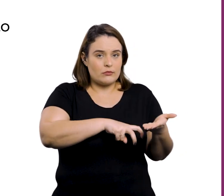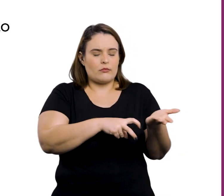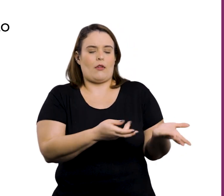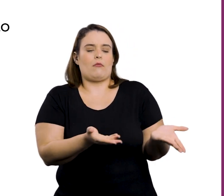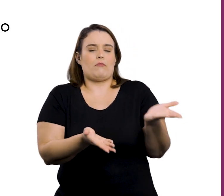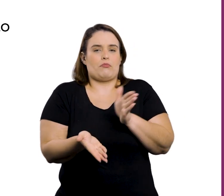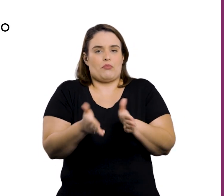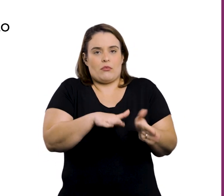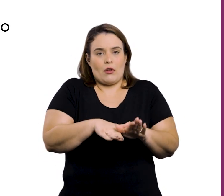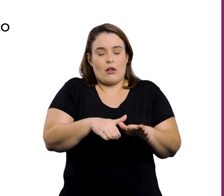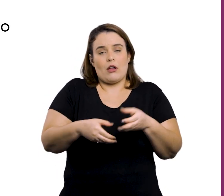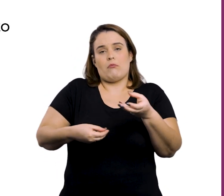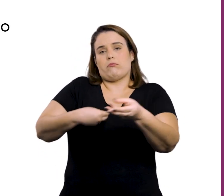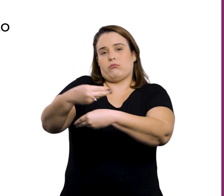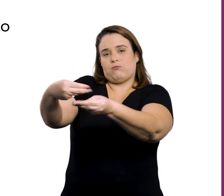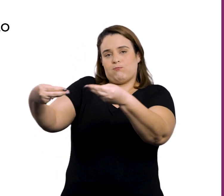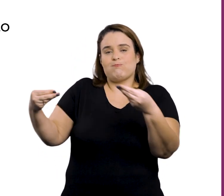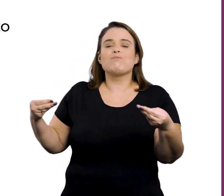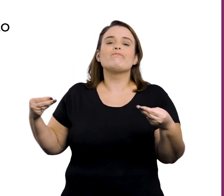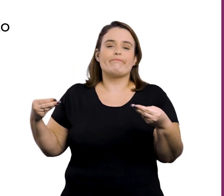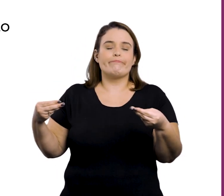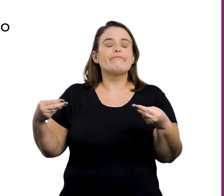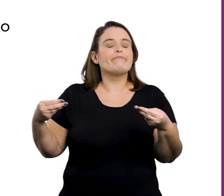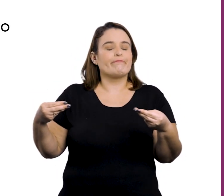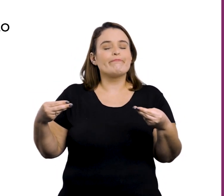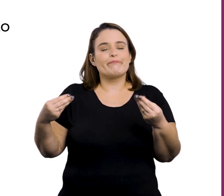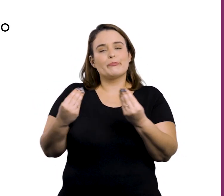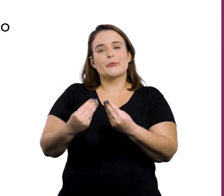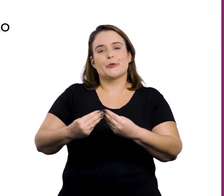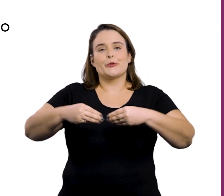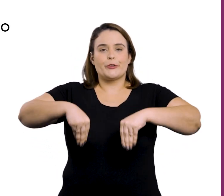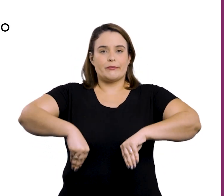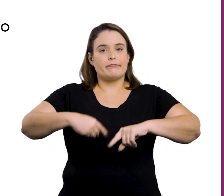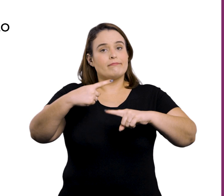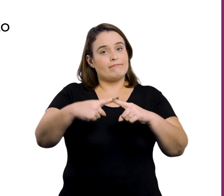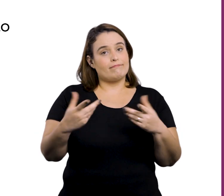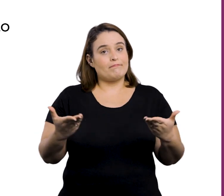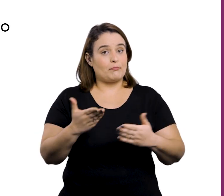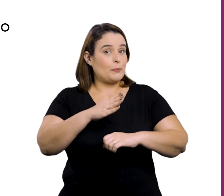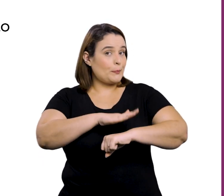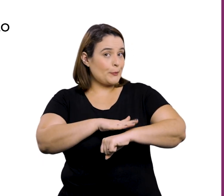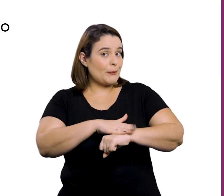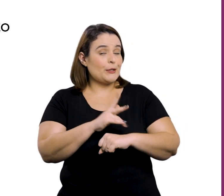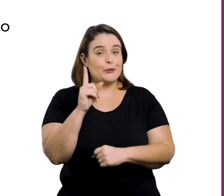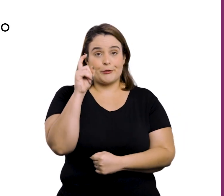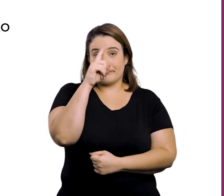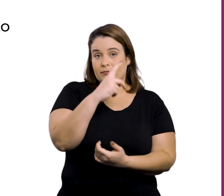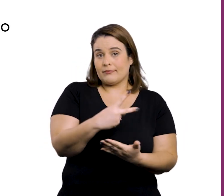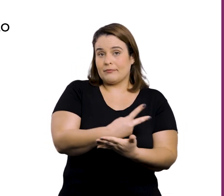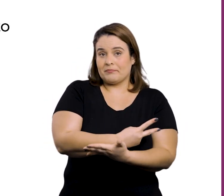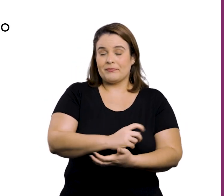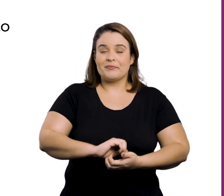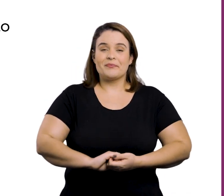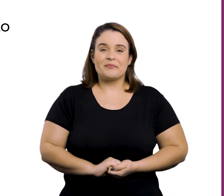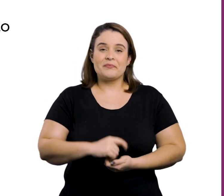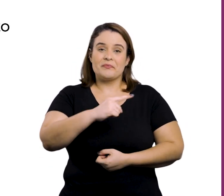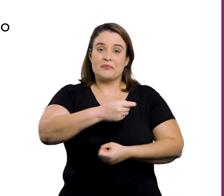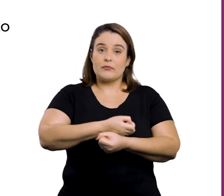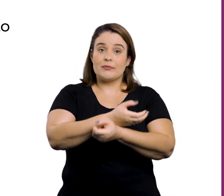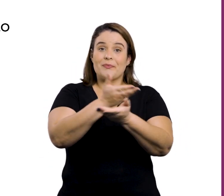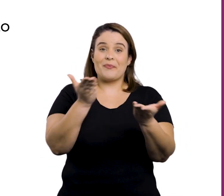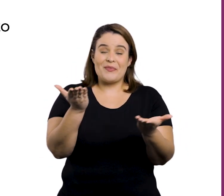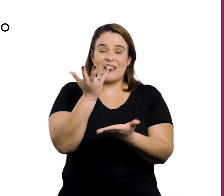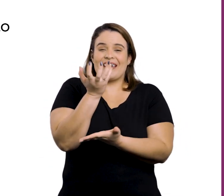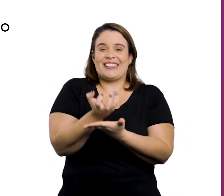pois a logística de impressão, empacotamento e distribuição está prejudicada por conta do momento que enfrentamos.